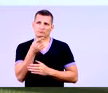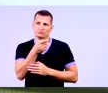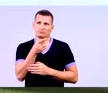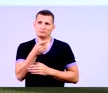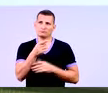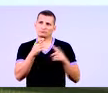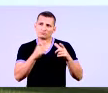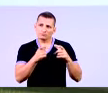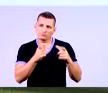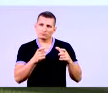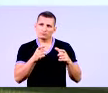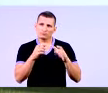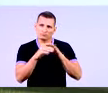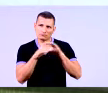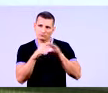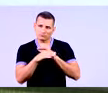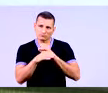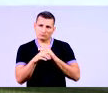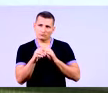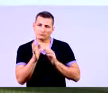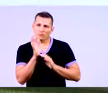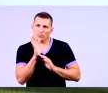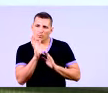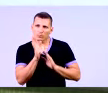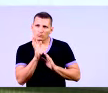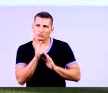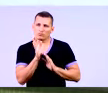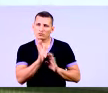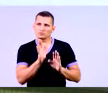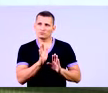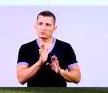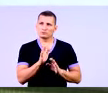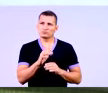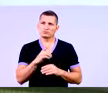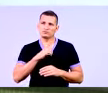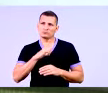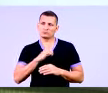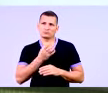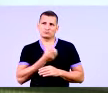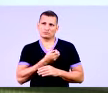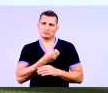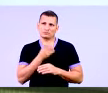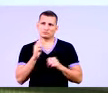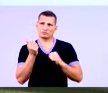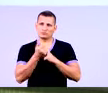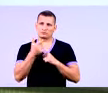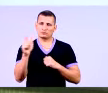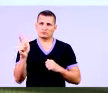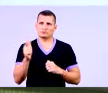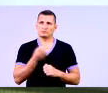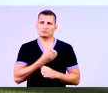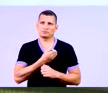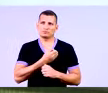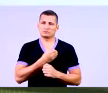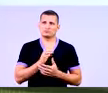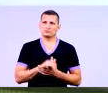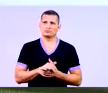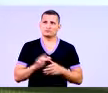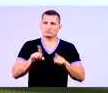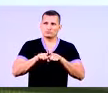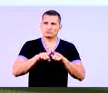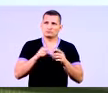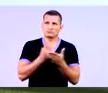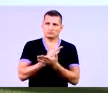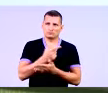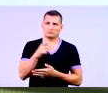que estava reservada para aquela variável que possuía é é um valor e substituir ele para o outro tá assim também acontece